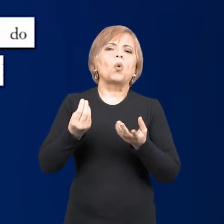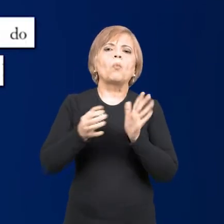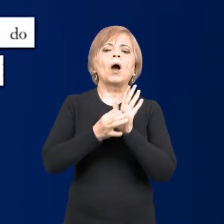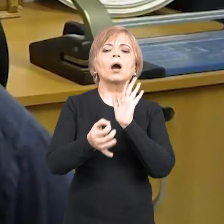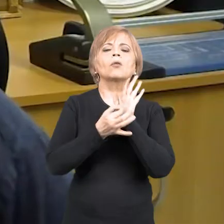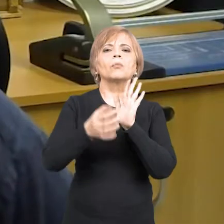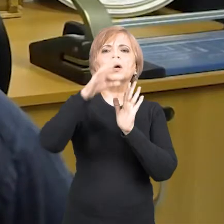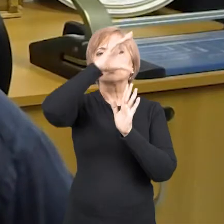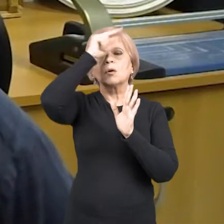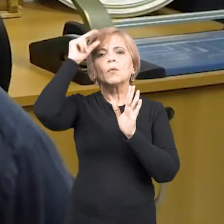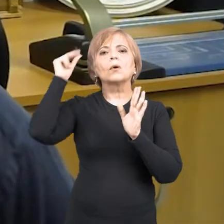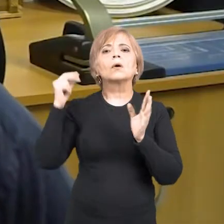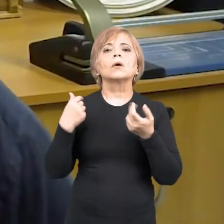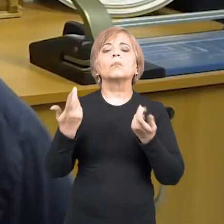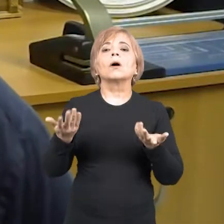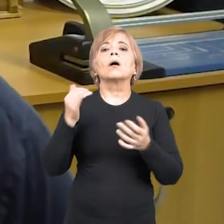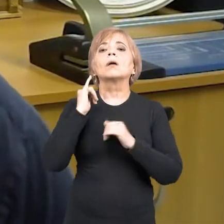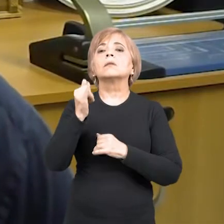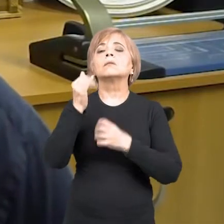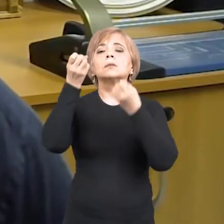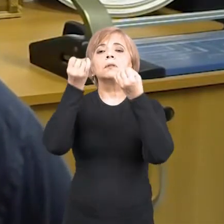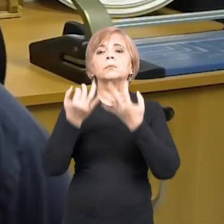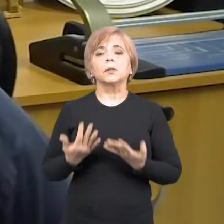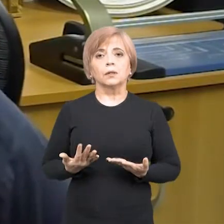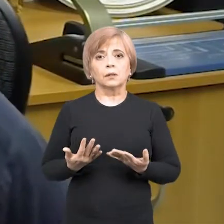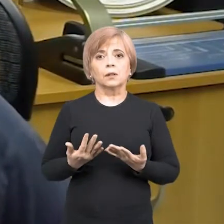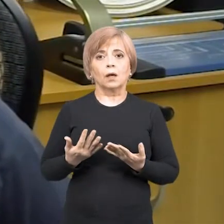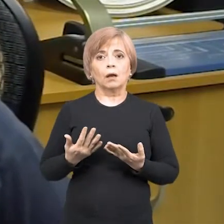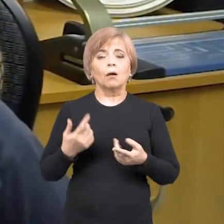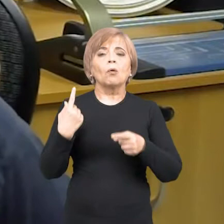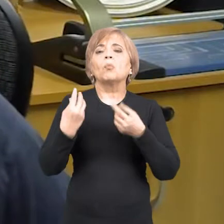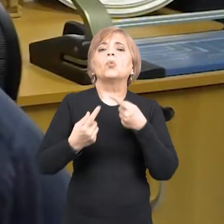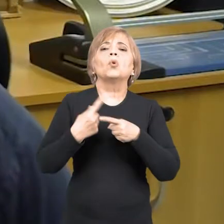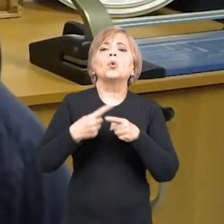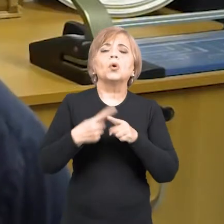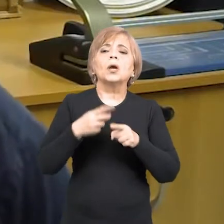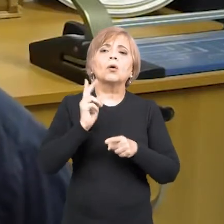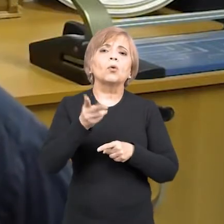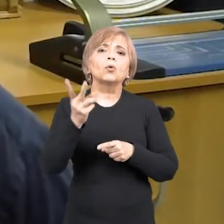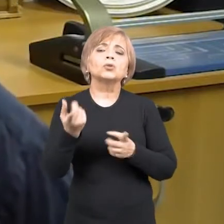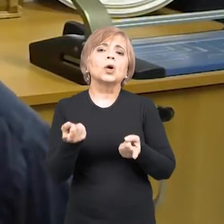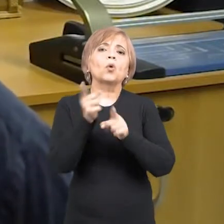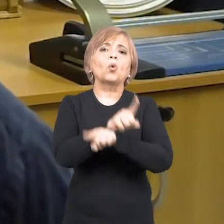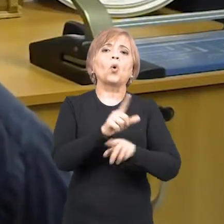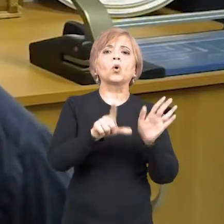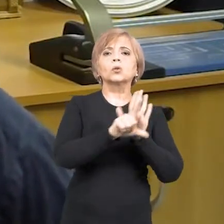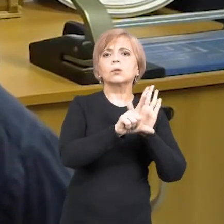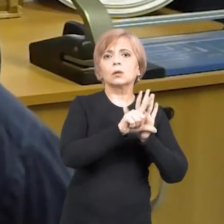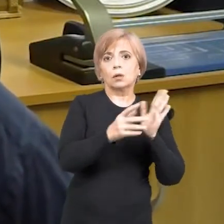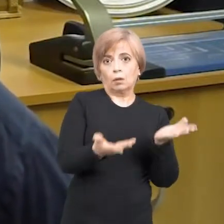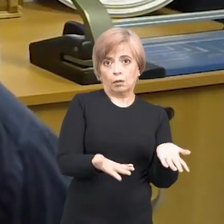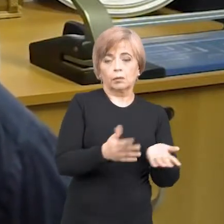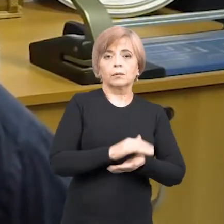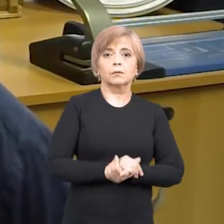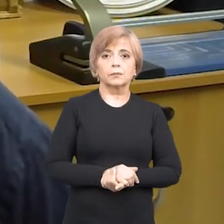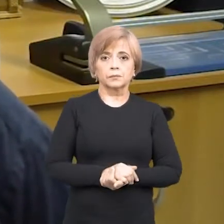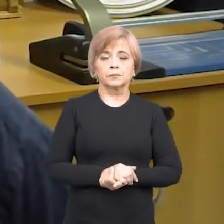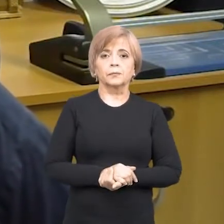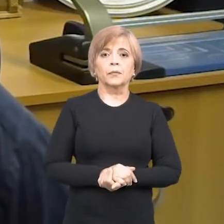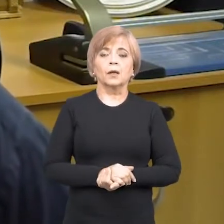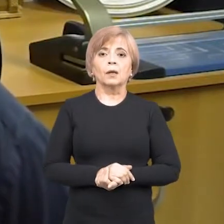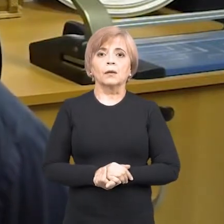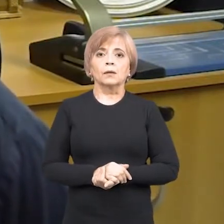argumento poderia o município levantar para poder justificar a conduta contrária ao texto expresso da